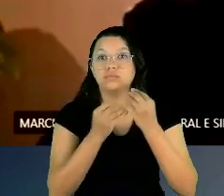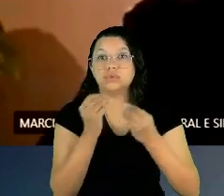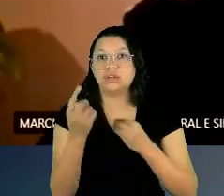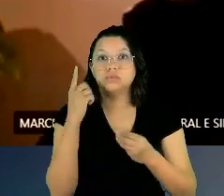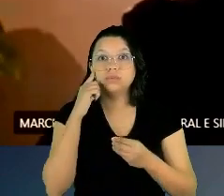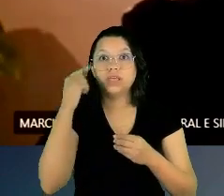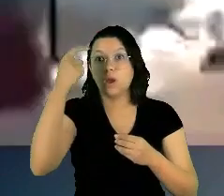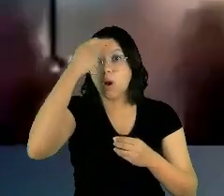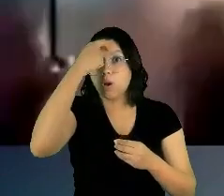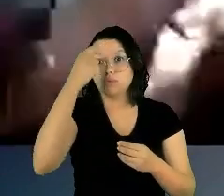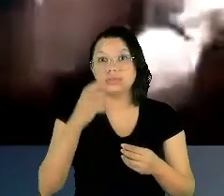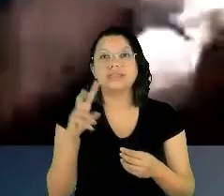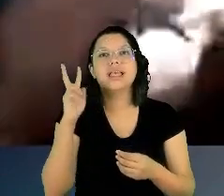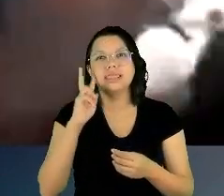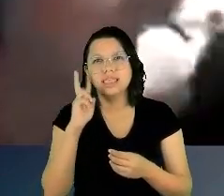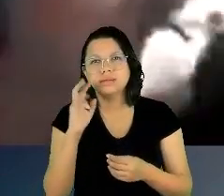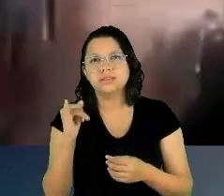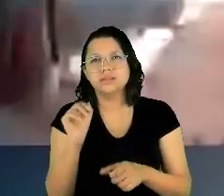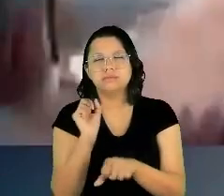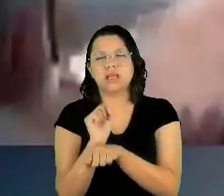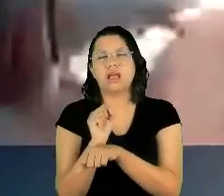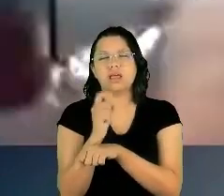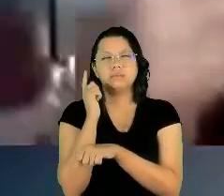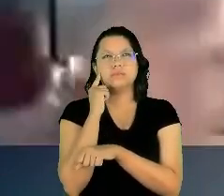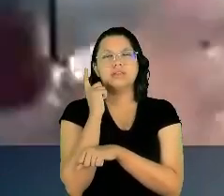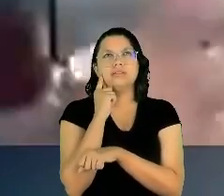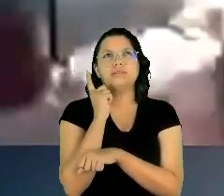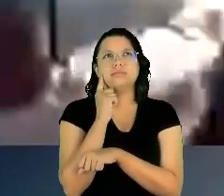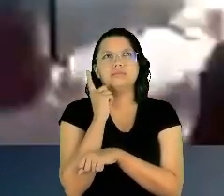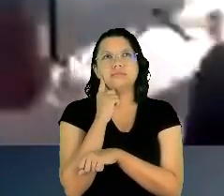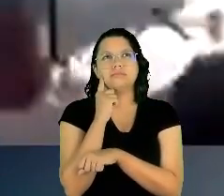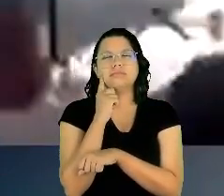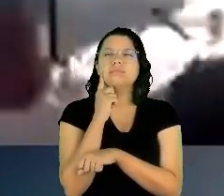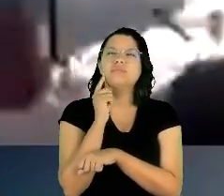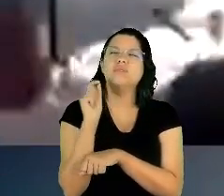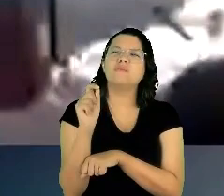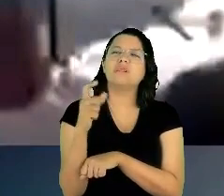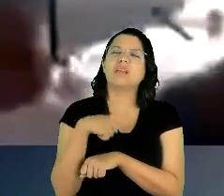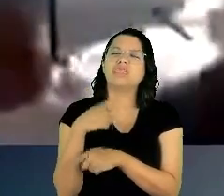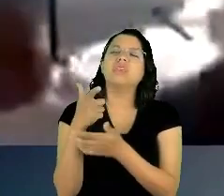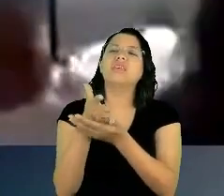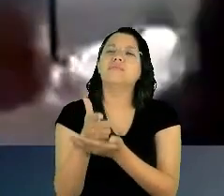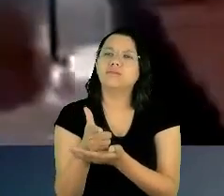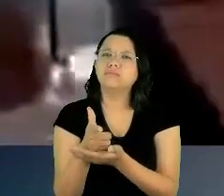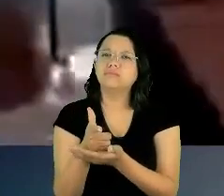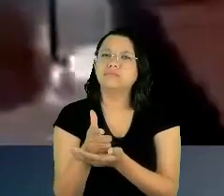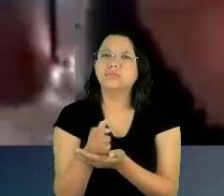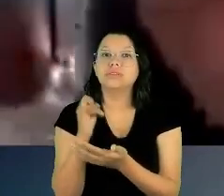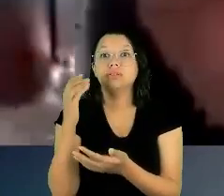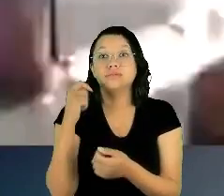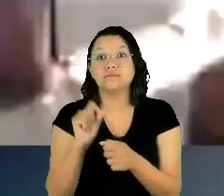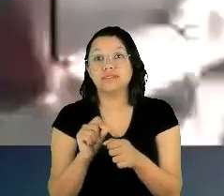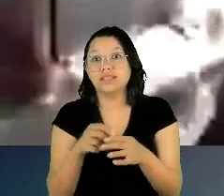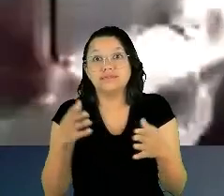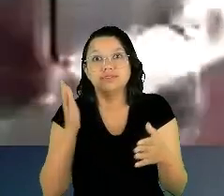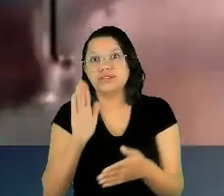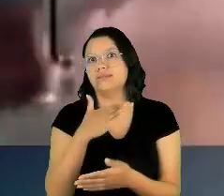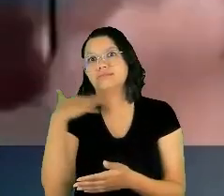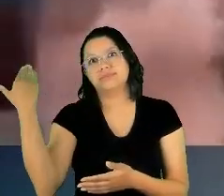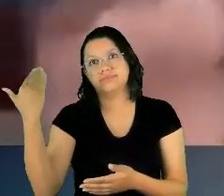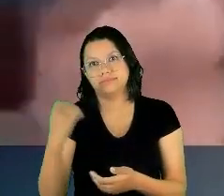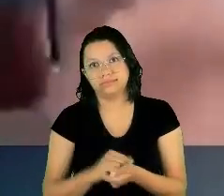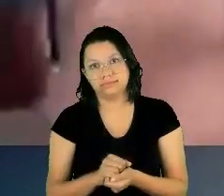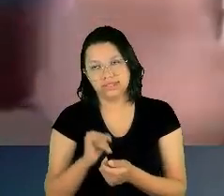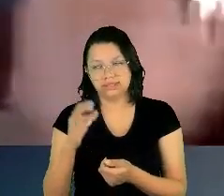muito rápido. E não dá tempo de eu ter consciência. Lembra, se eu parar para pensar, ele tá com o que na mão, né? Se eu fizer isso, já